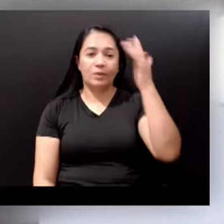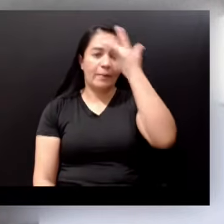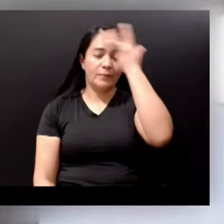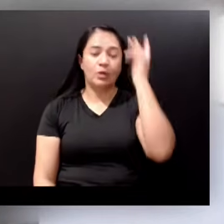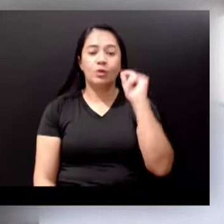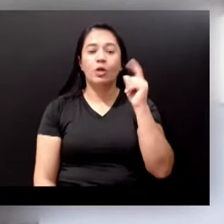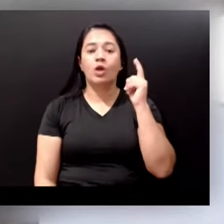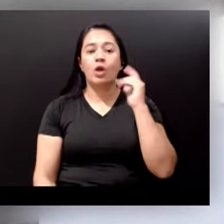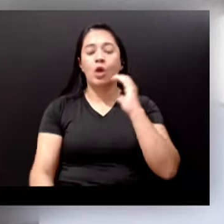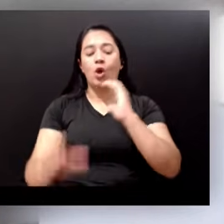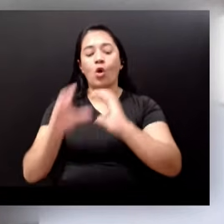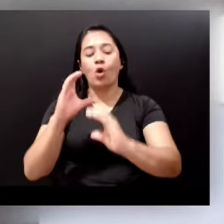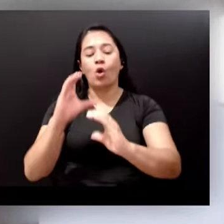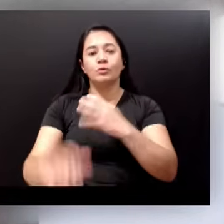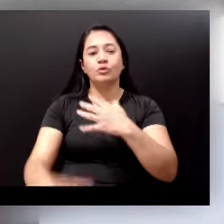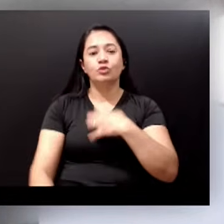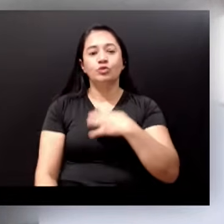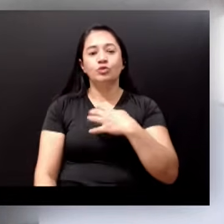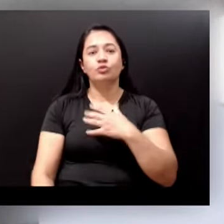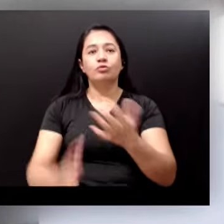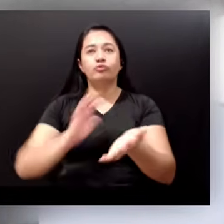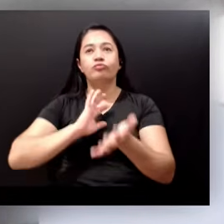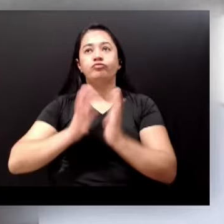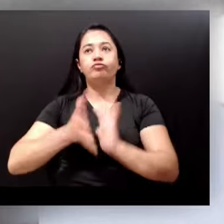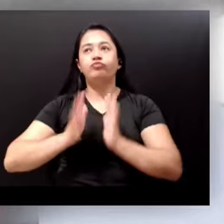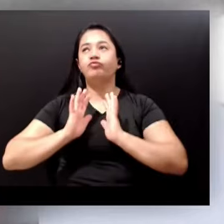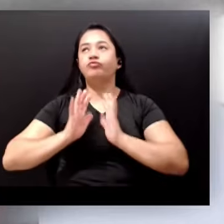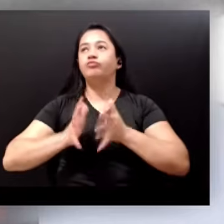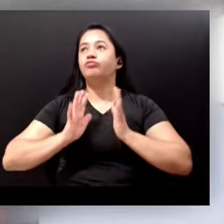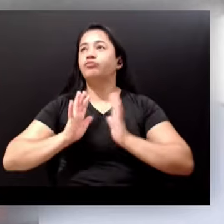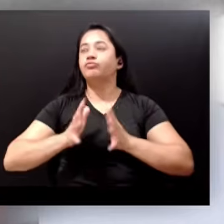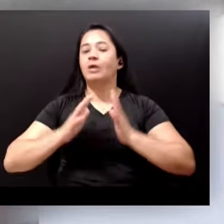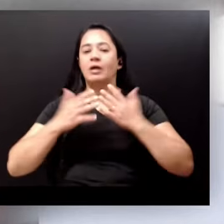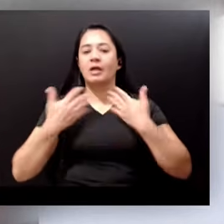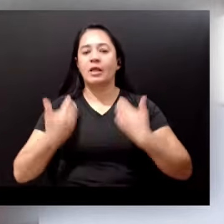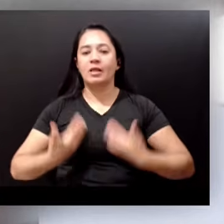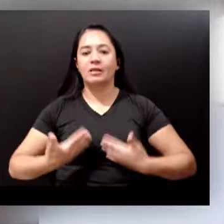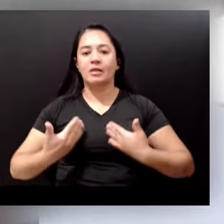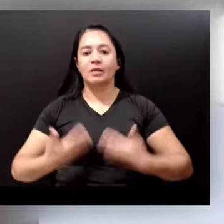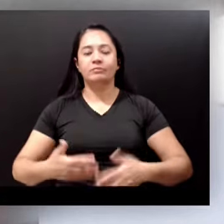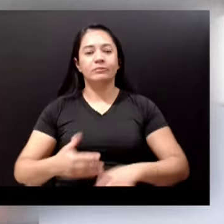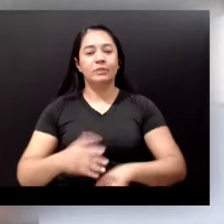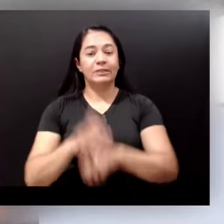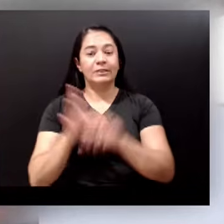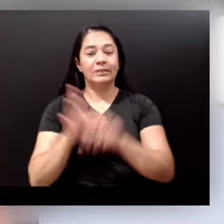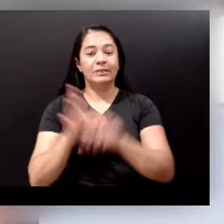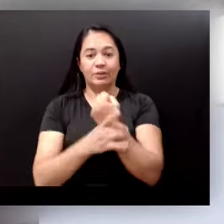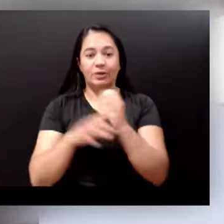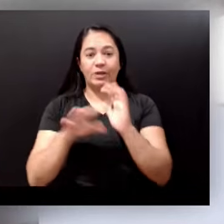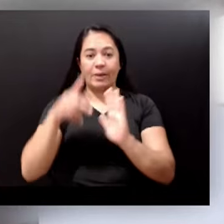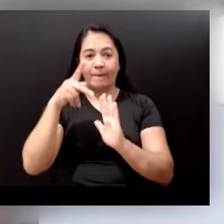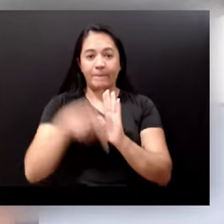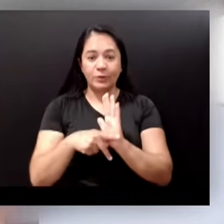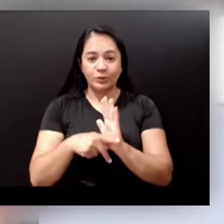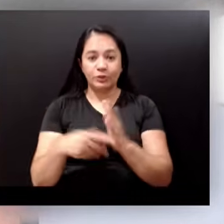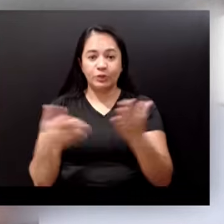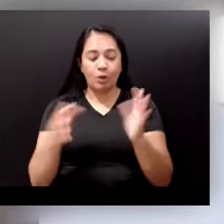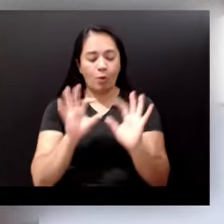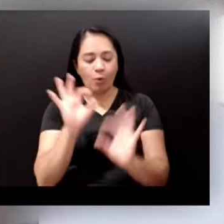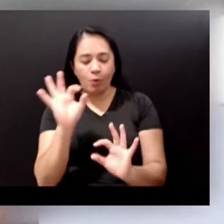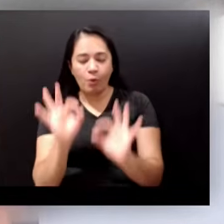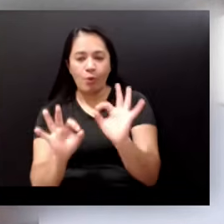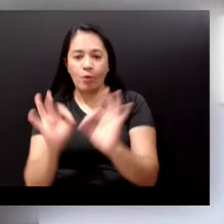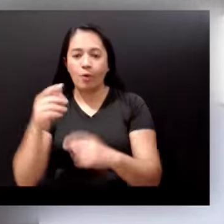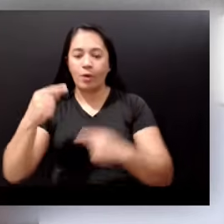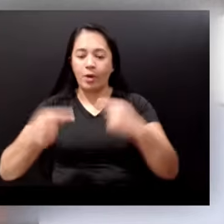forma fluente, de forma tranquila, de forma segura. Então, esse projeto é um projeto que organiza uma política pública, né,